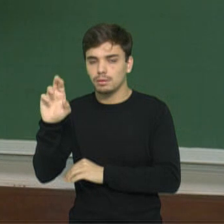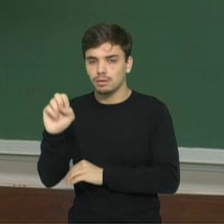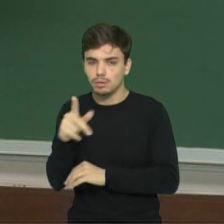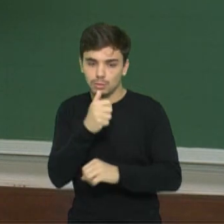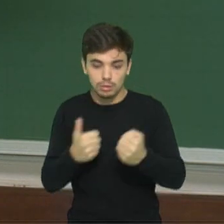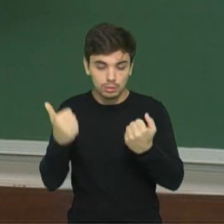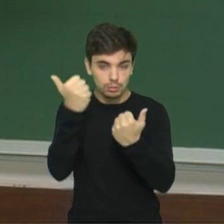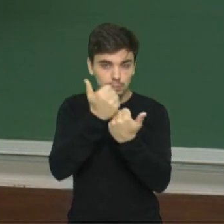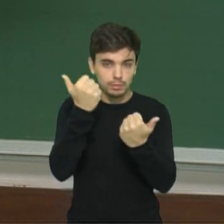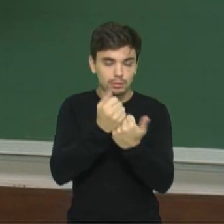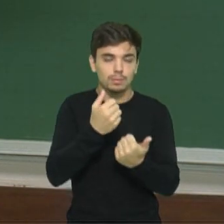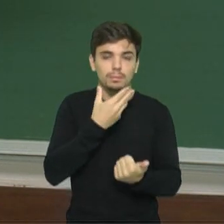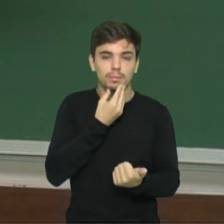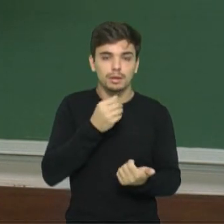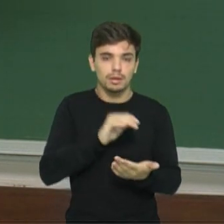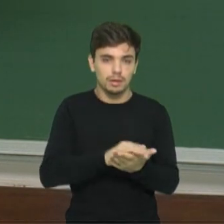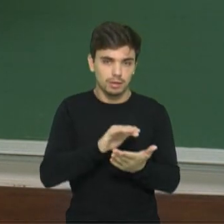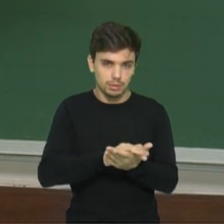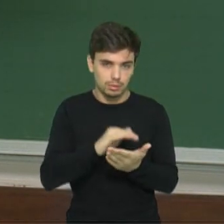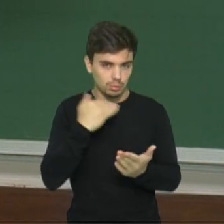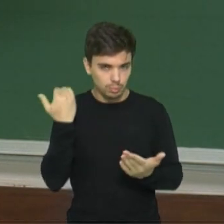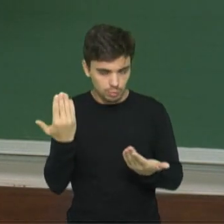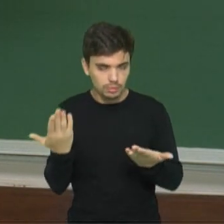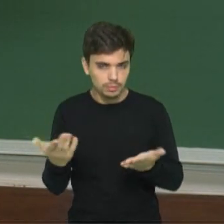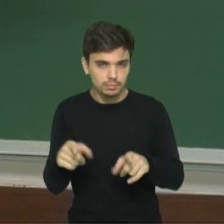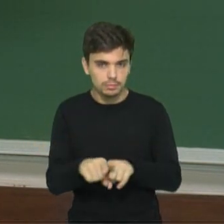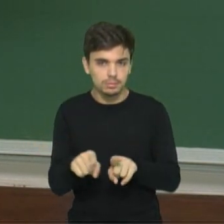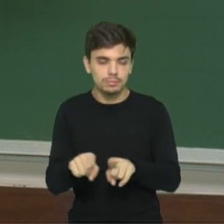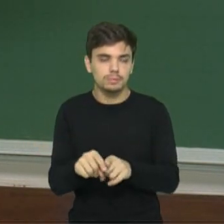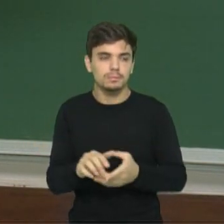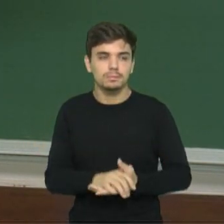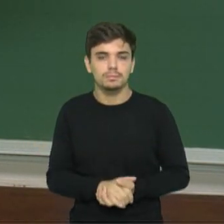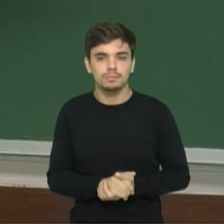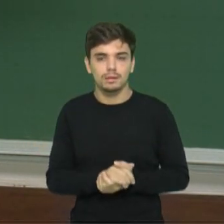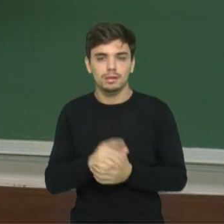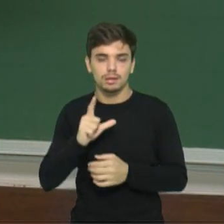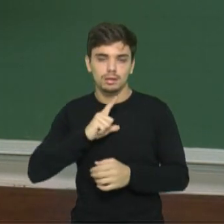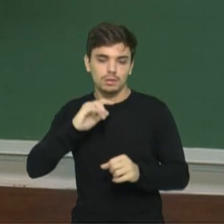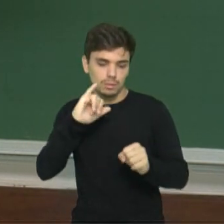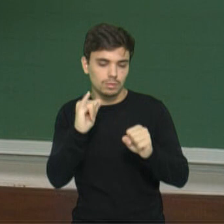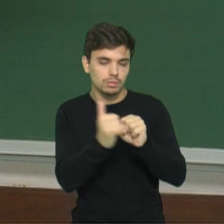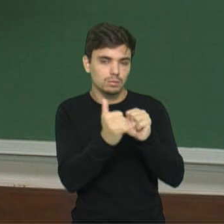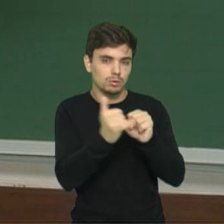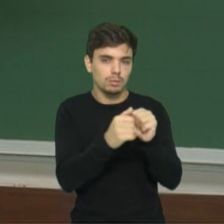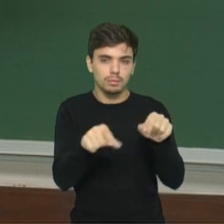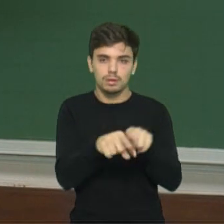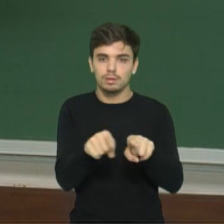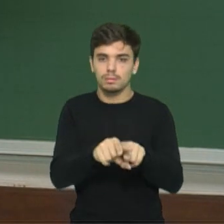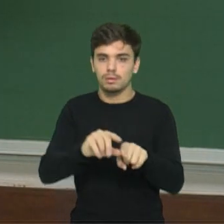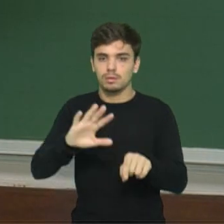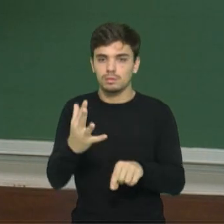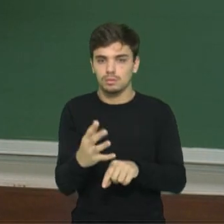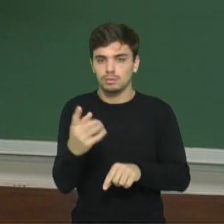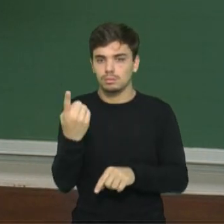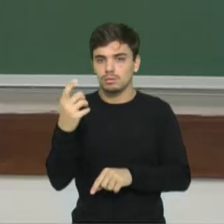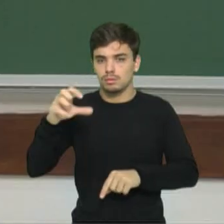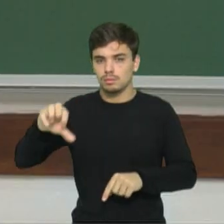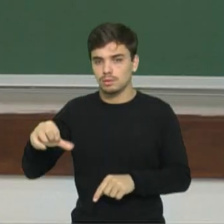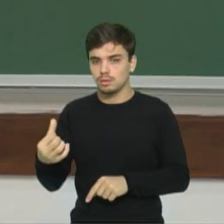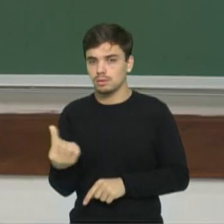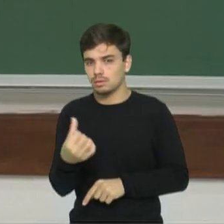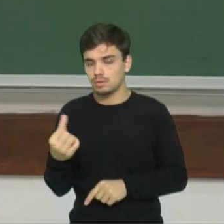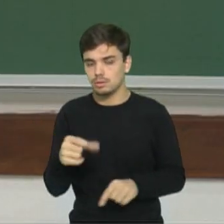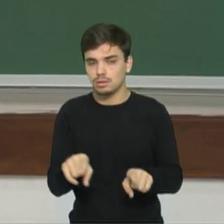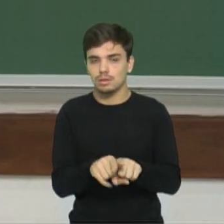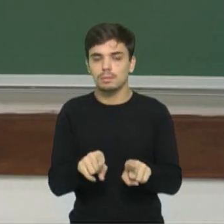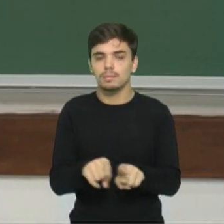marido e presidente, Juan Domingo Perón. Isabelita era vice-presidente, vai sofrer um golpe em 1966. O